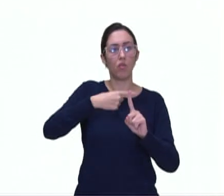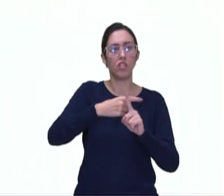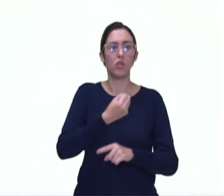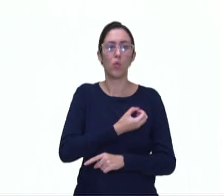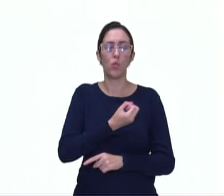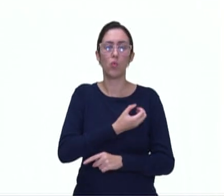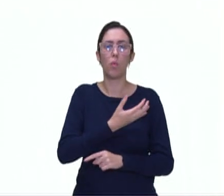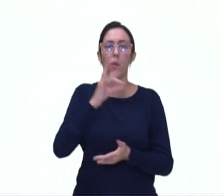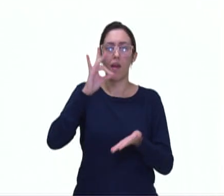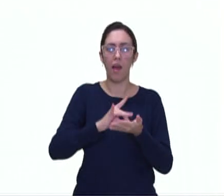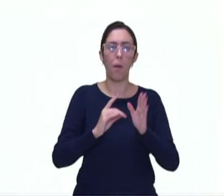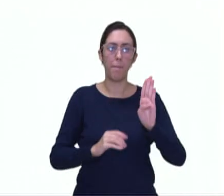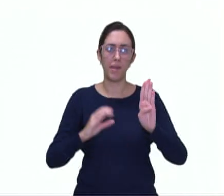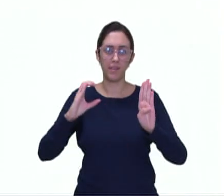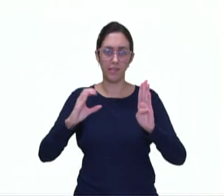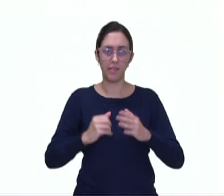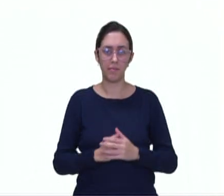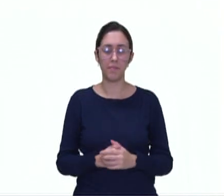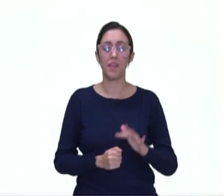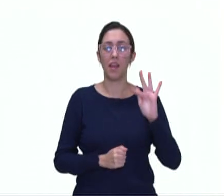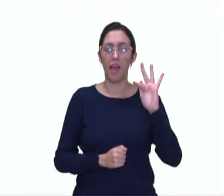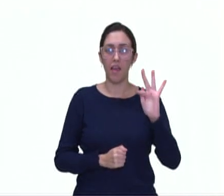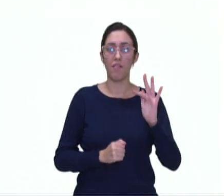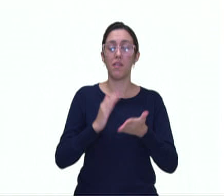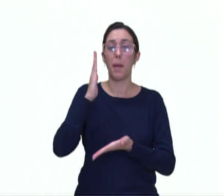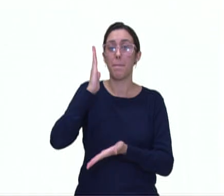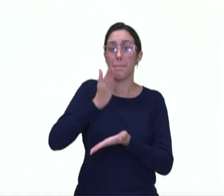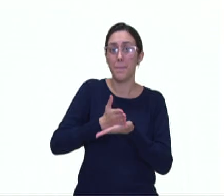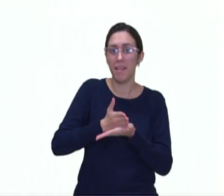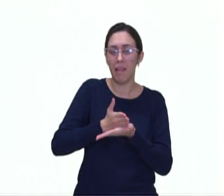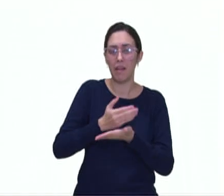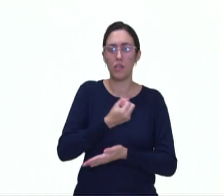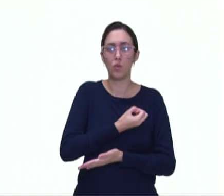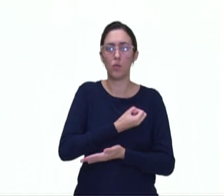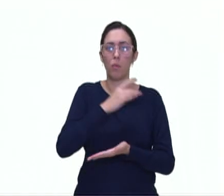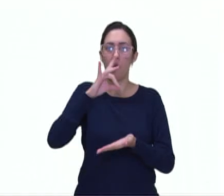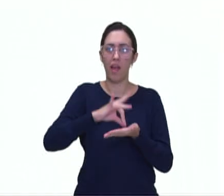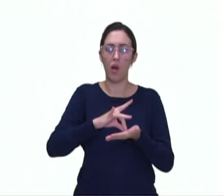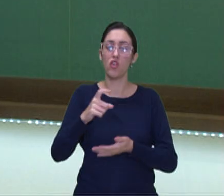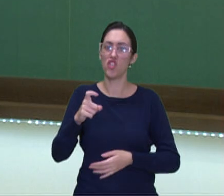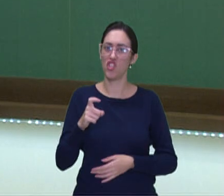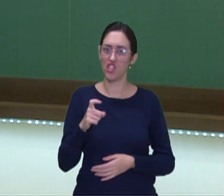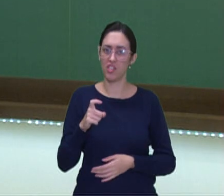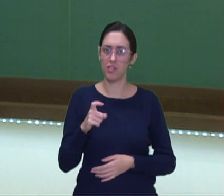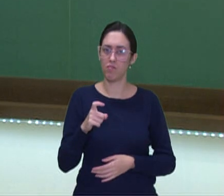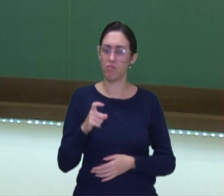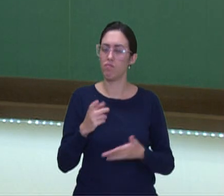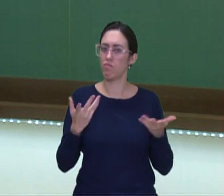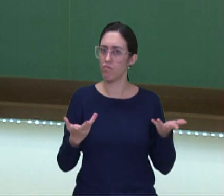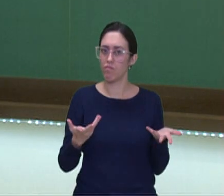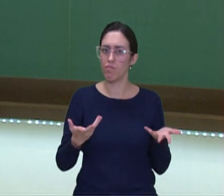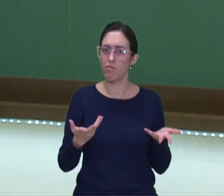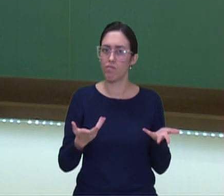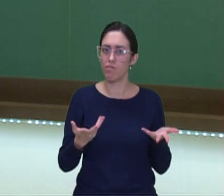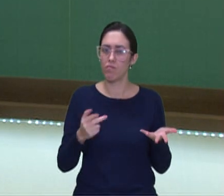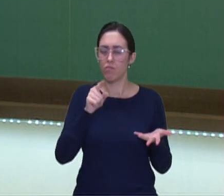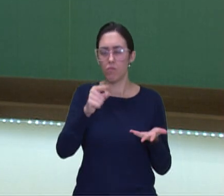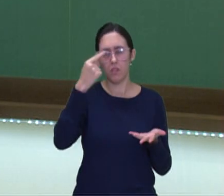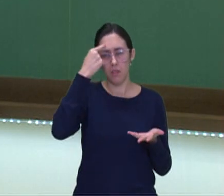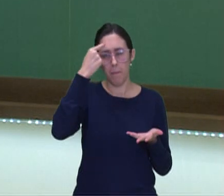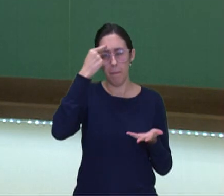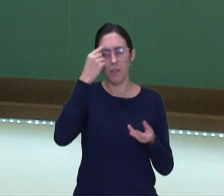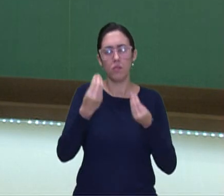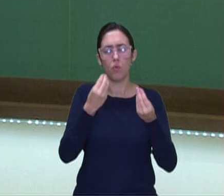c. E a letra F, a metade do número real x. Tá? Então, pensa um